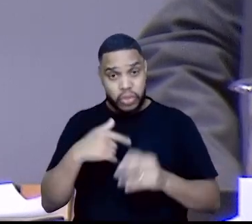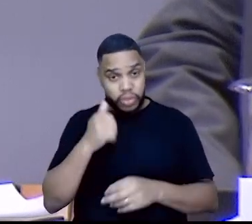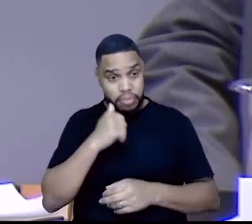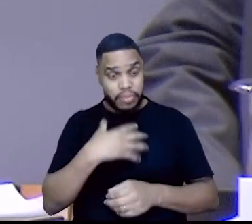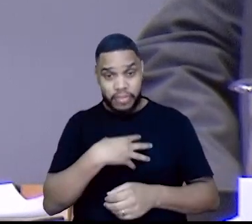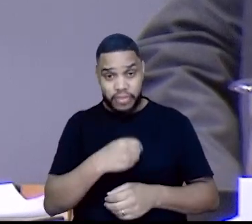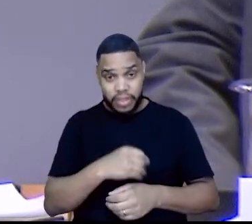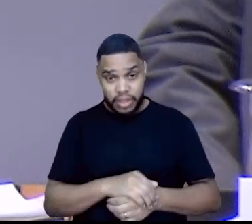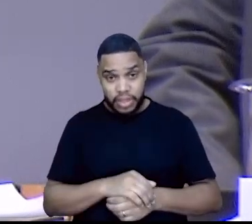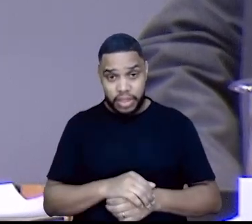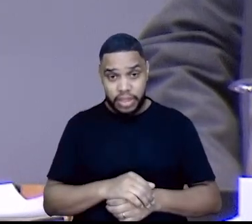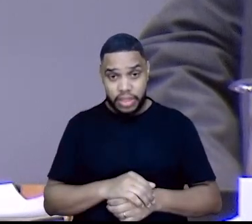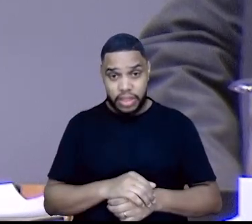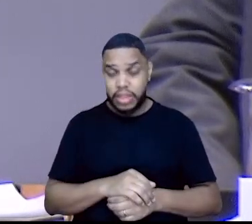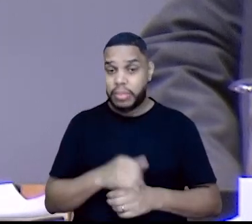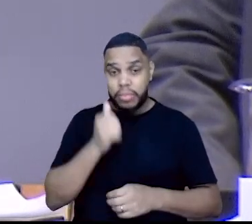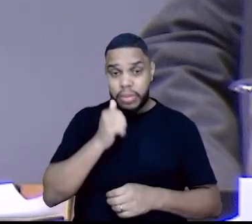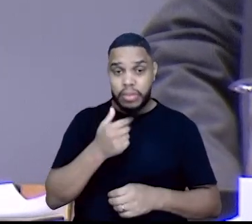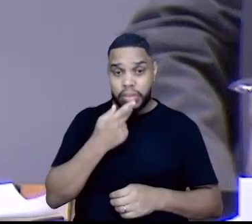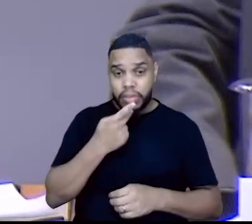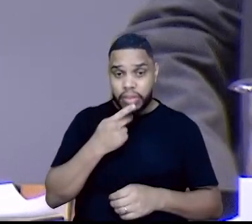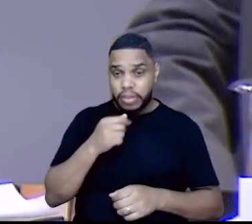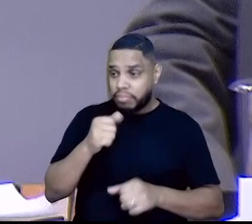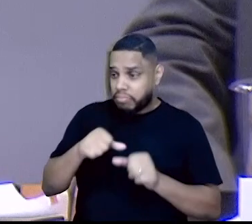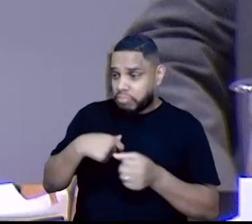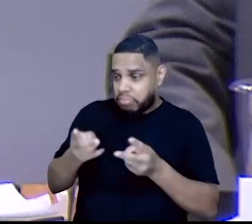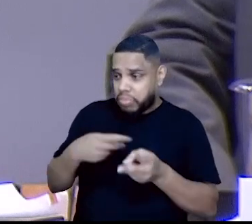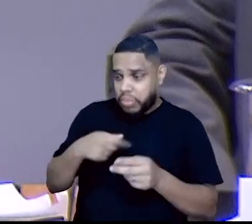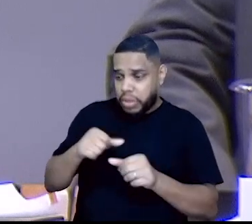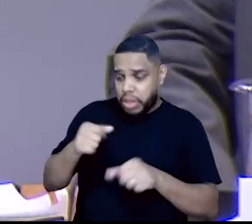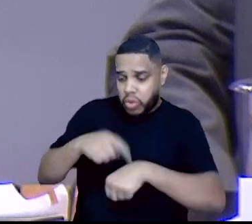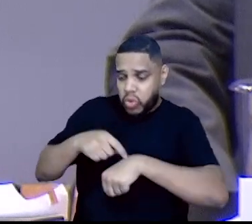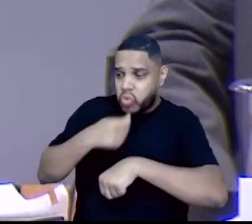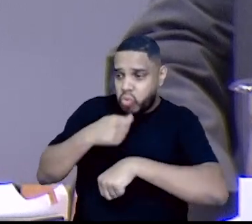E ela respondeu: muda nada.